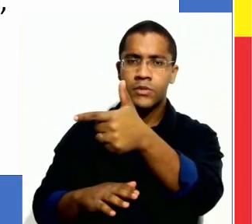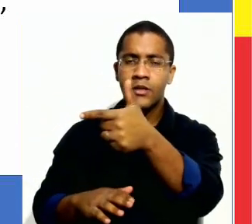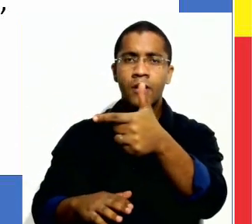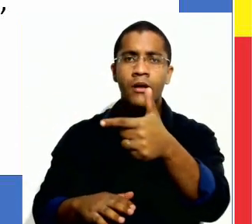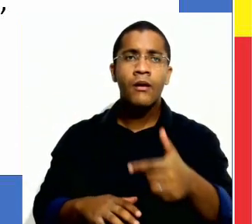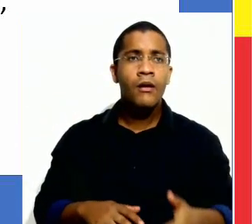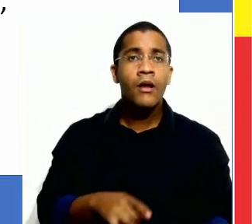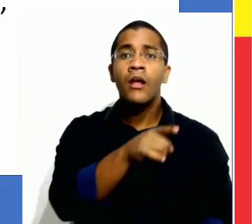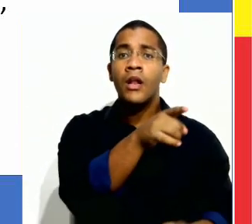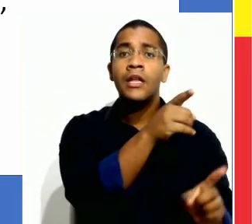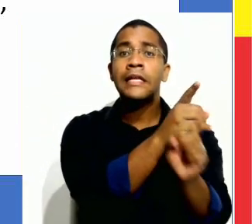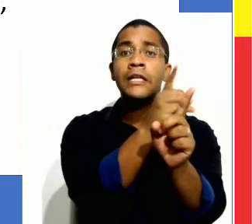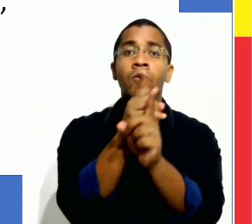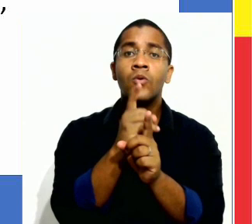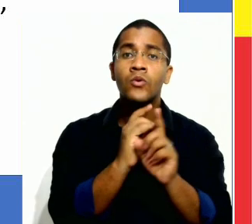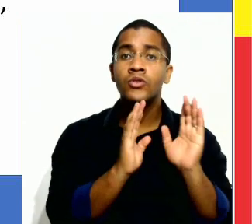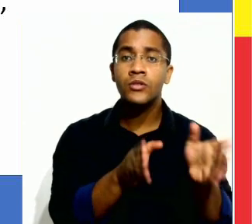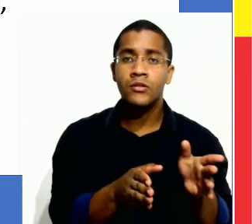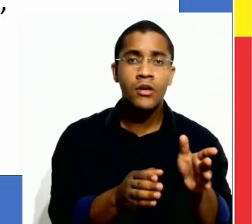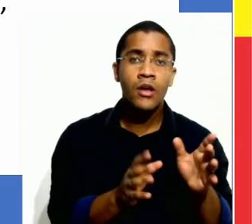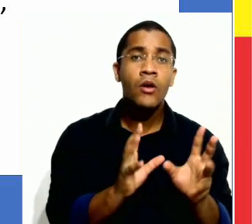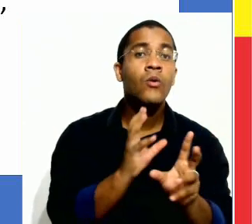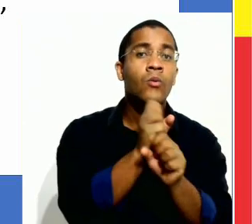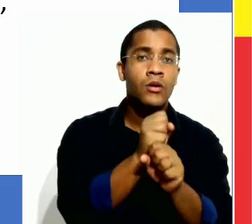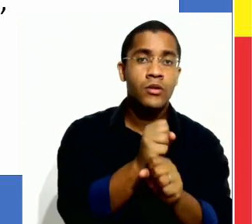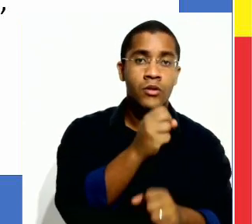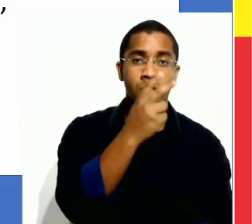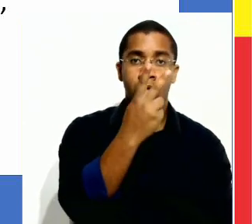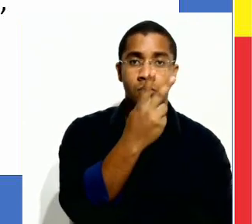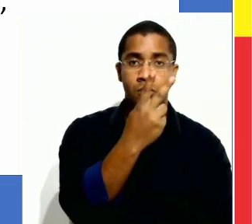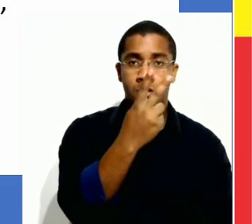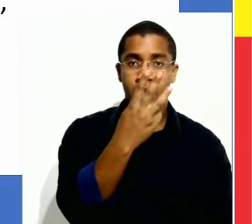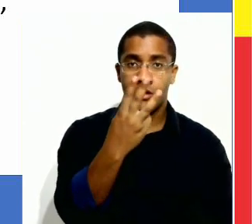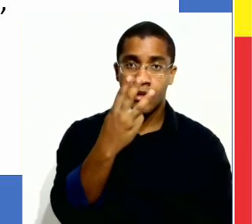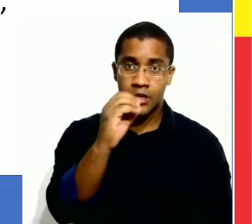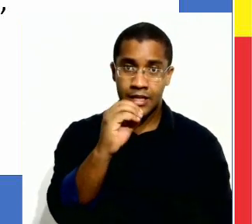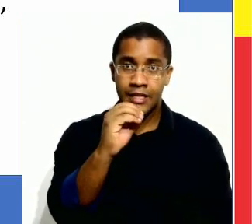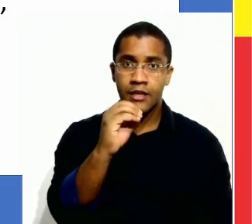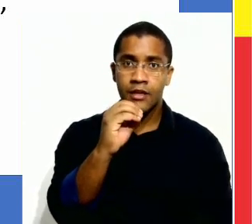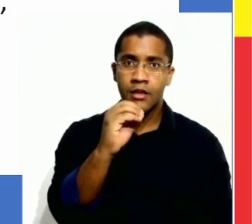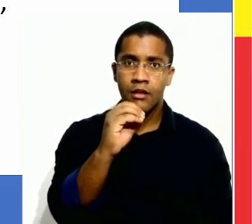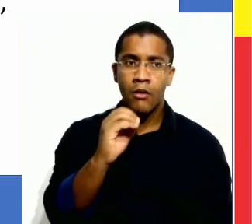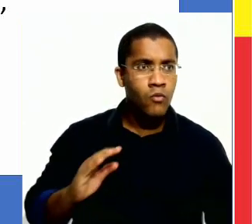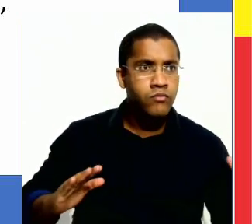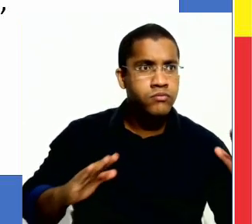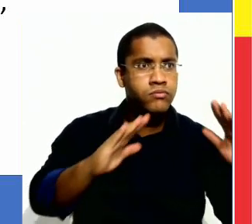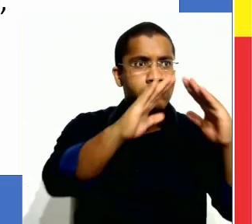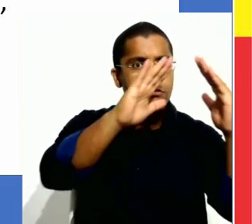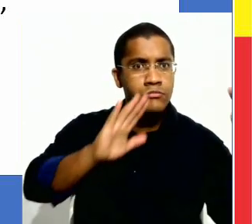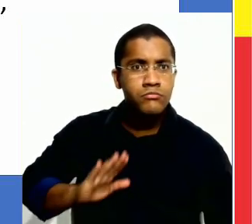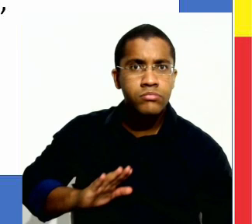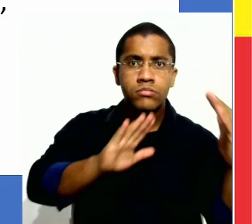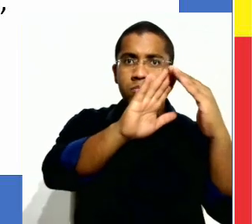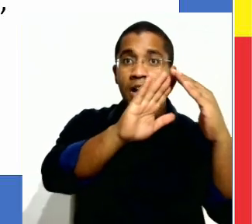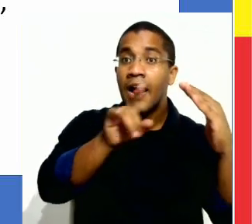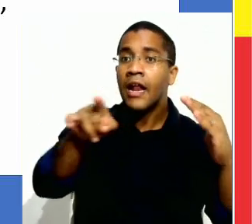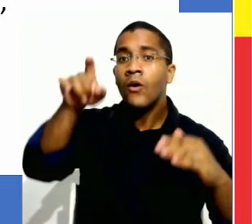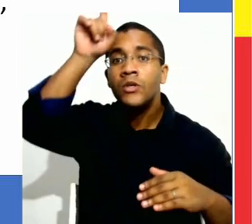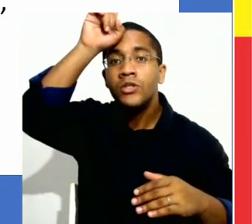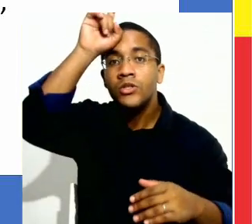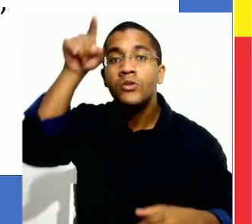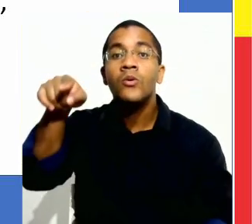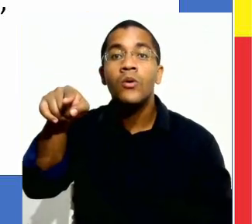contabilizadas mais de 230 pirâmides nos arredores de Meroe, 100 a